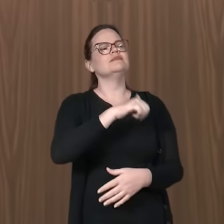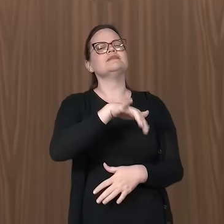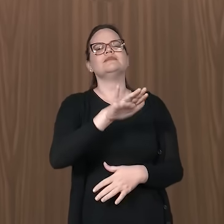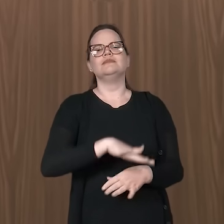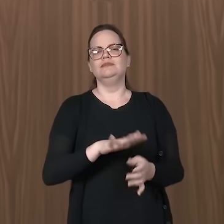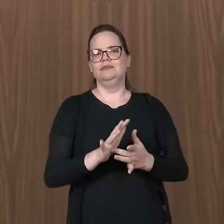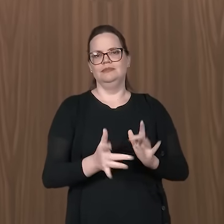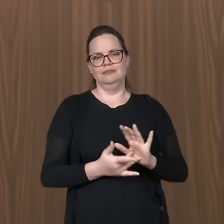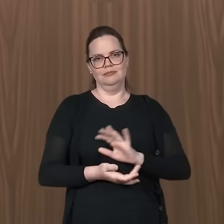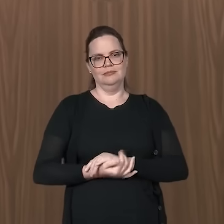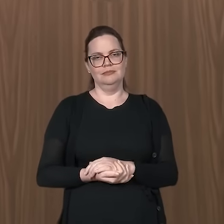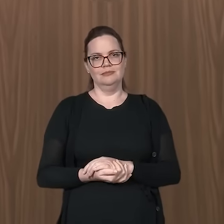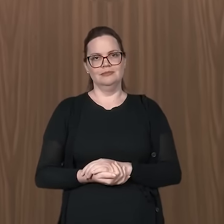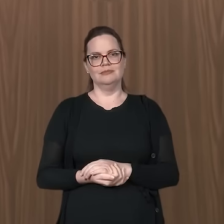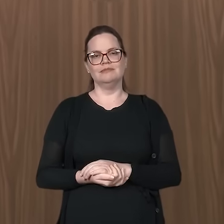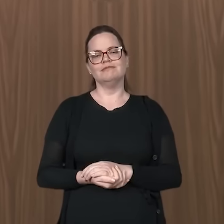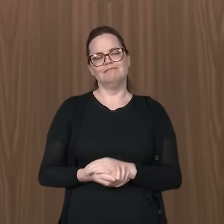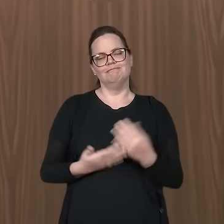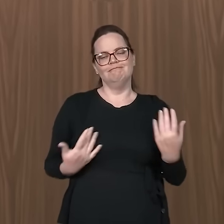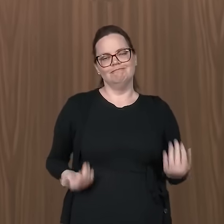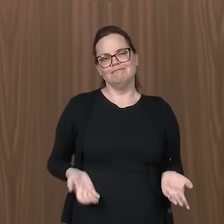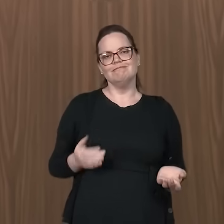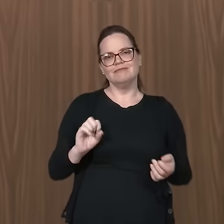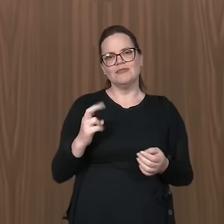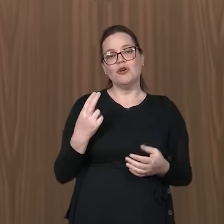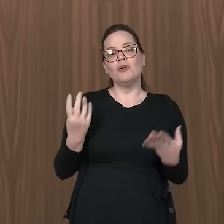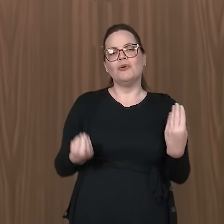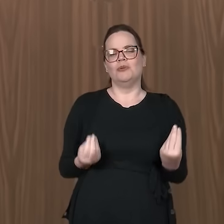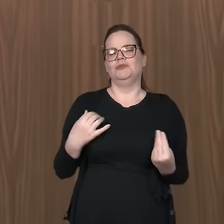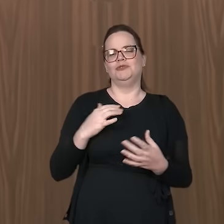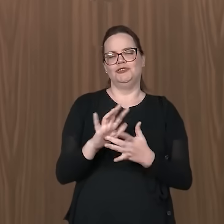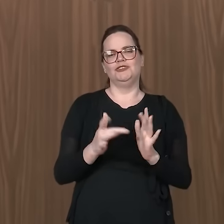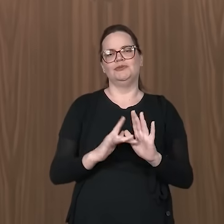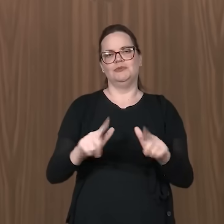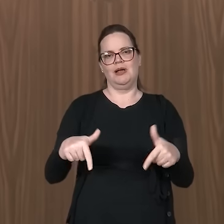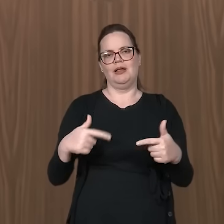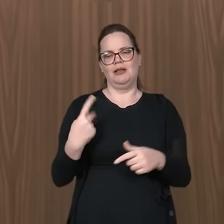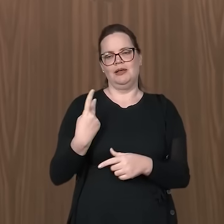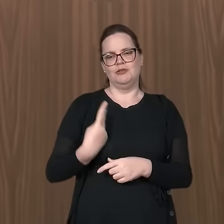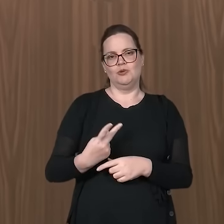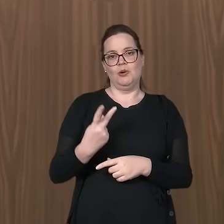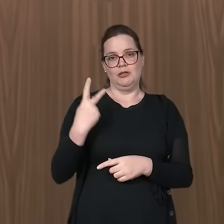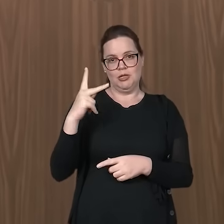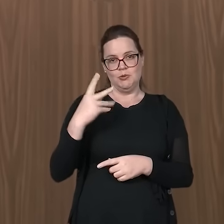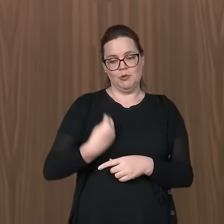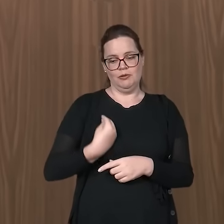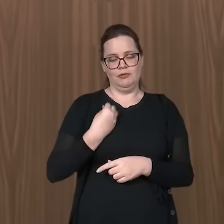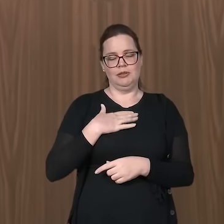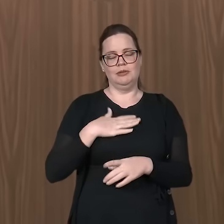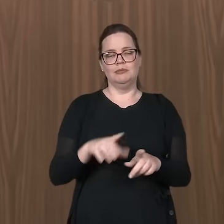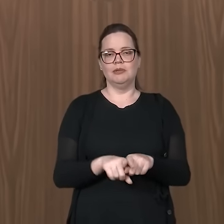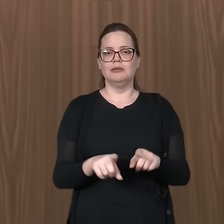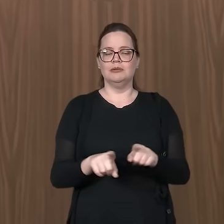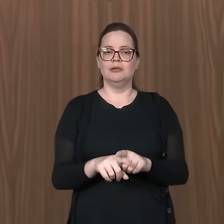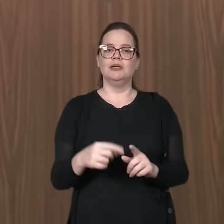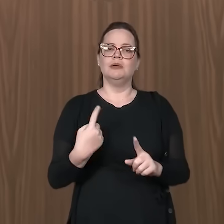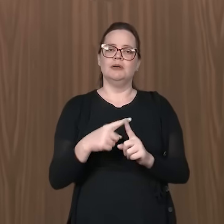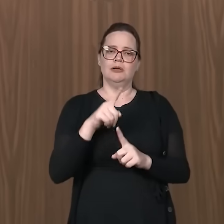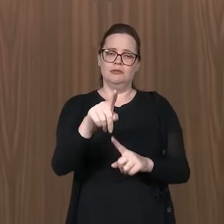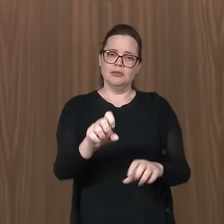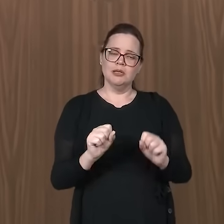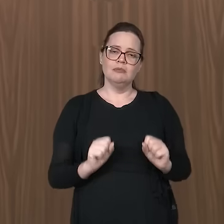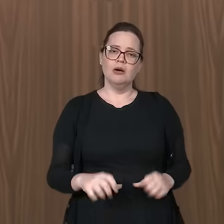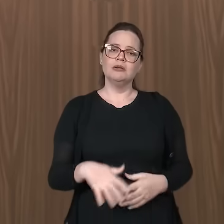era Jesus. Vejam só como o Senhor ele quer fazer hoje na minha e na sua vida. Talvez você se sinta, como eu também